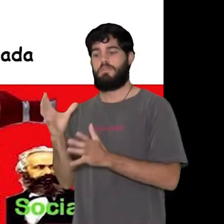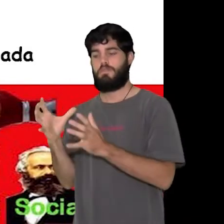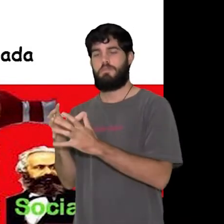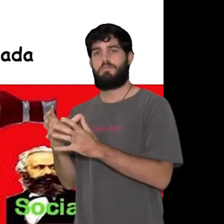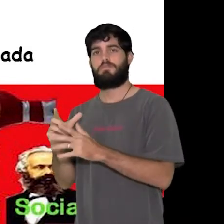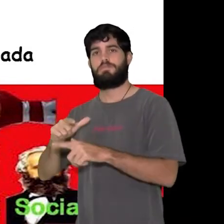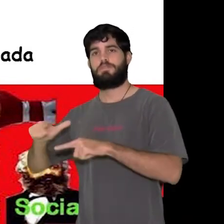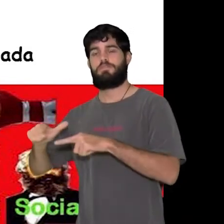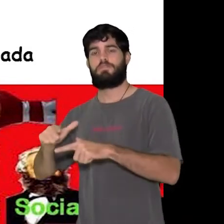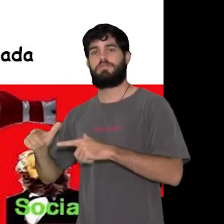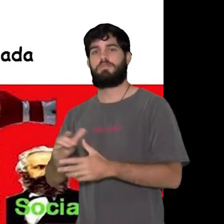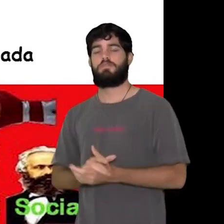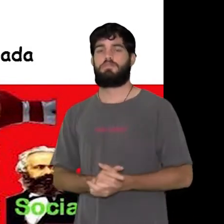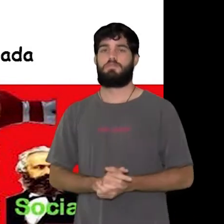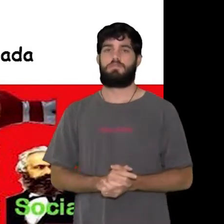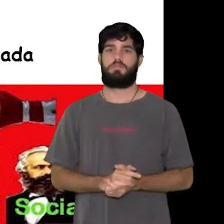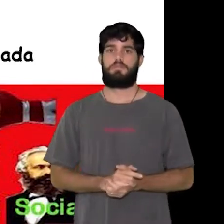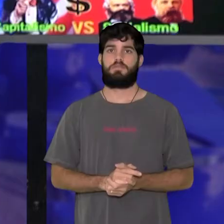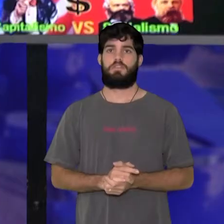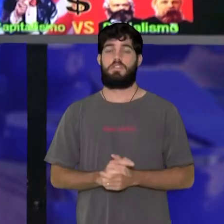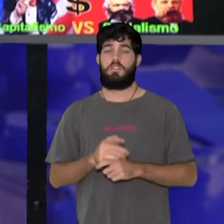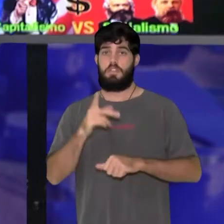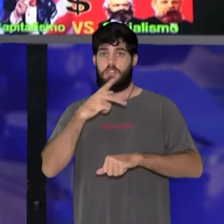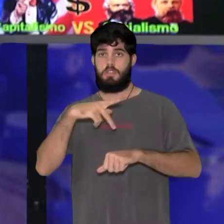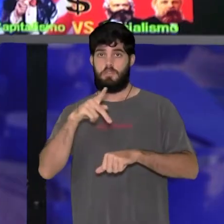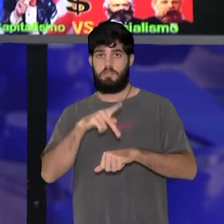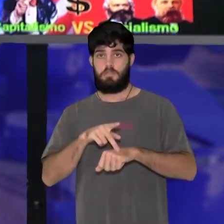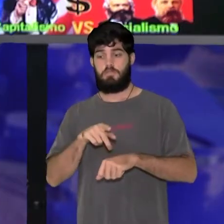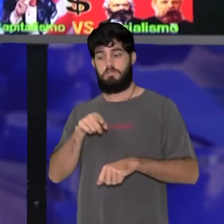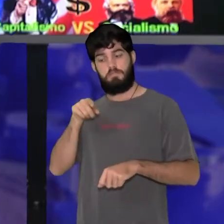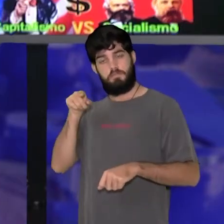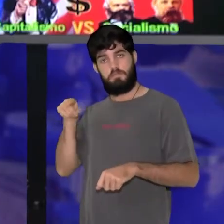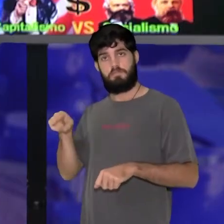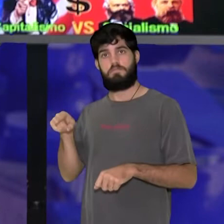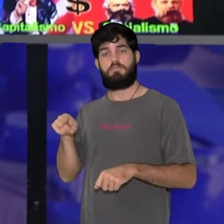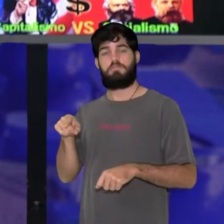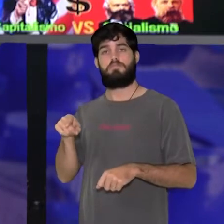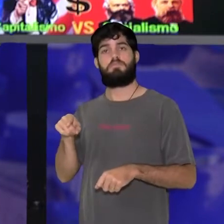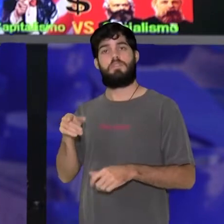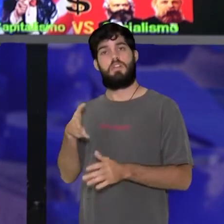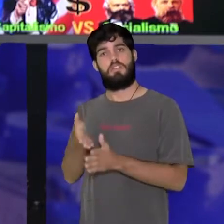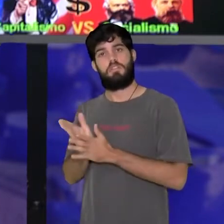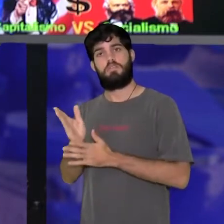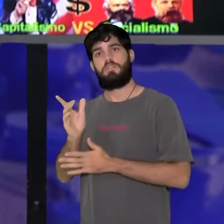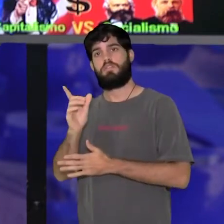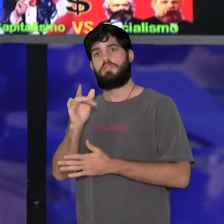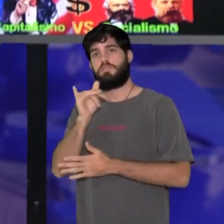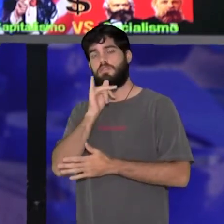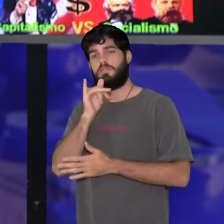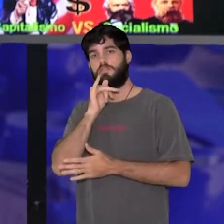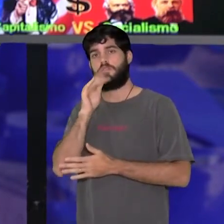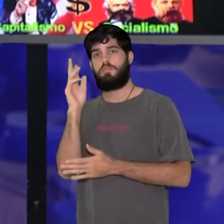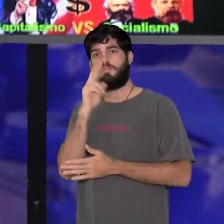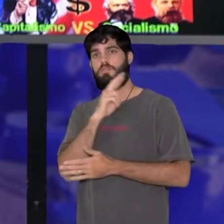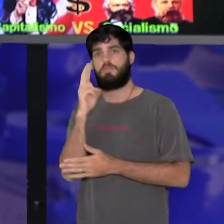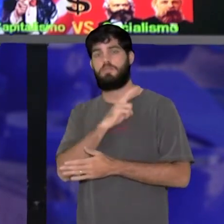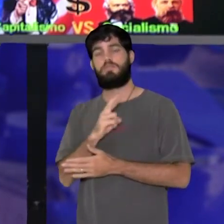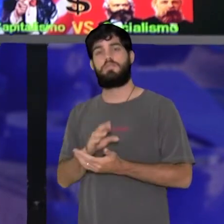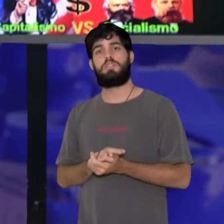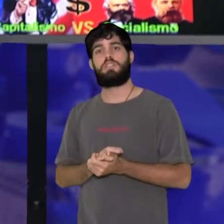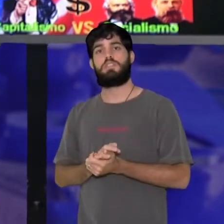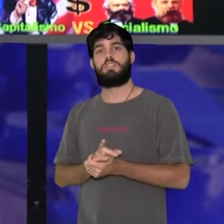entanto, nos países que foram socialistas, a partir do exemplo da Rússia, existia uma